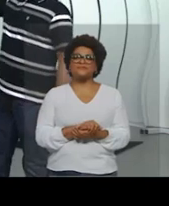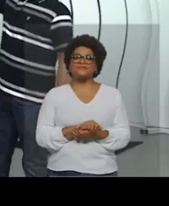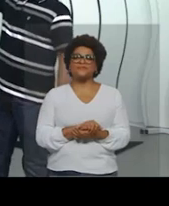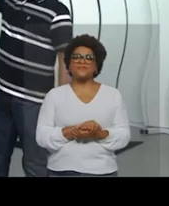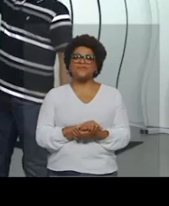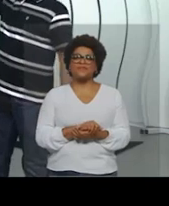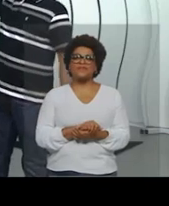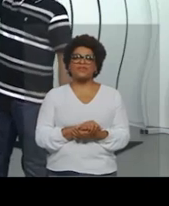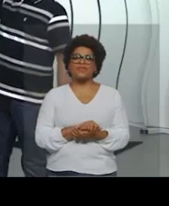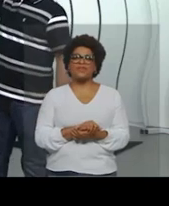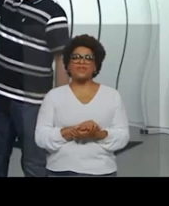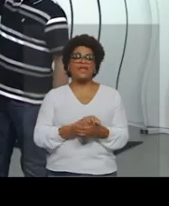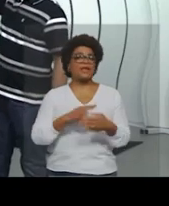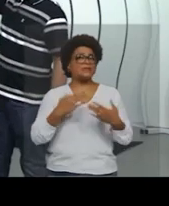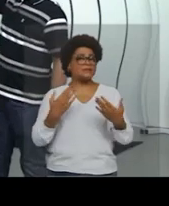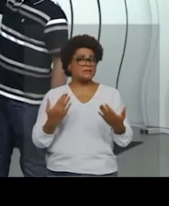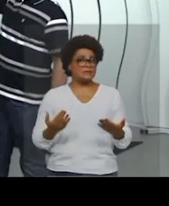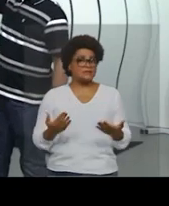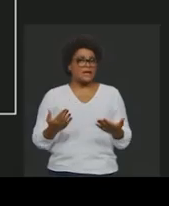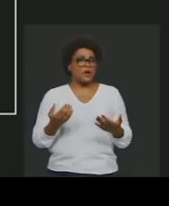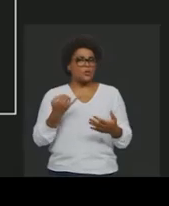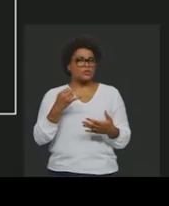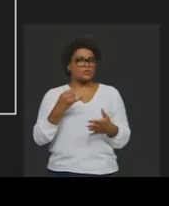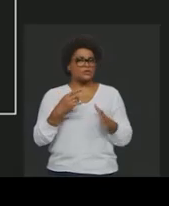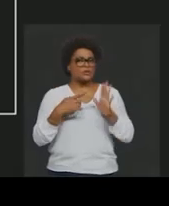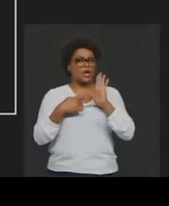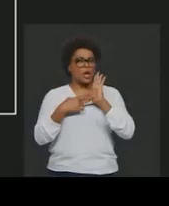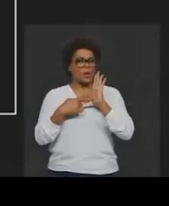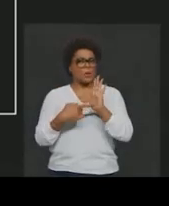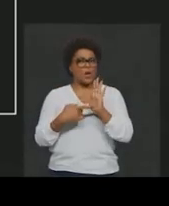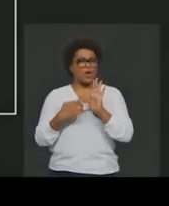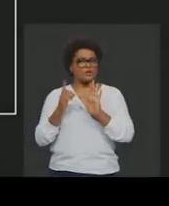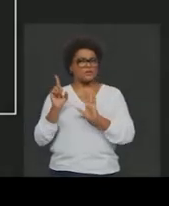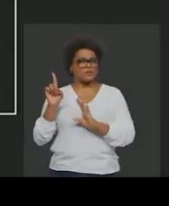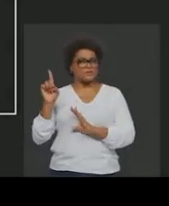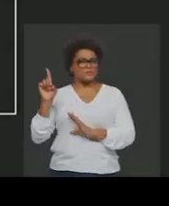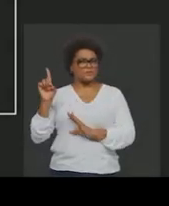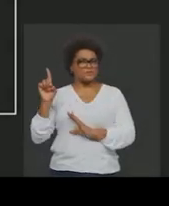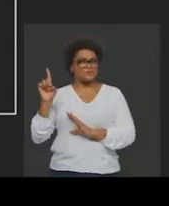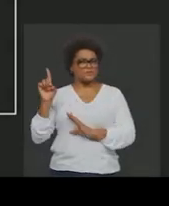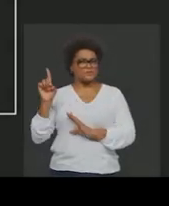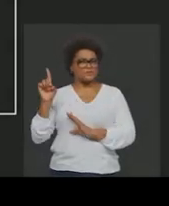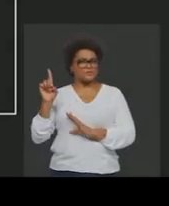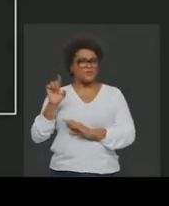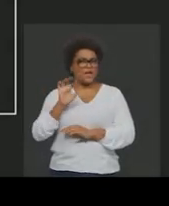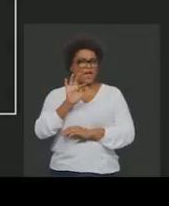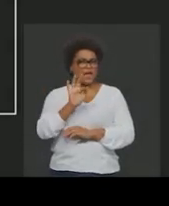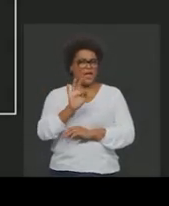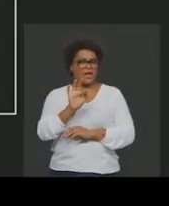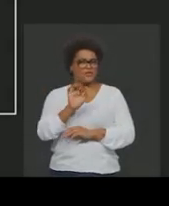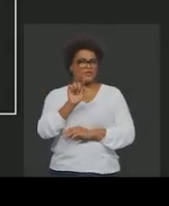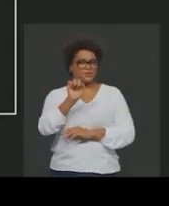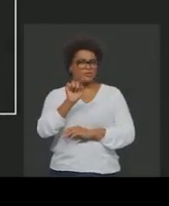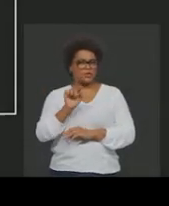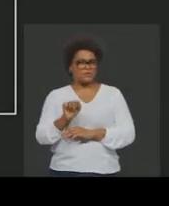Então, quando aparece para você assim, f dois pontos, r mais seta r,